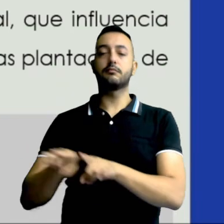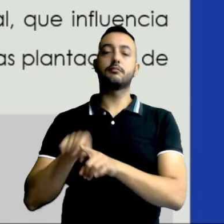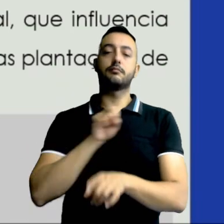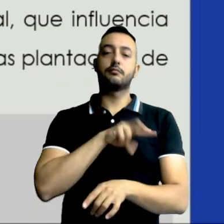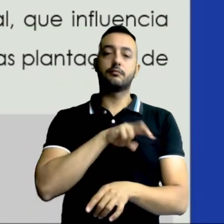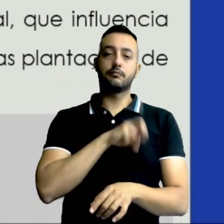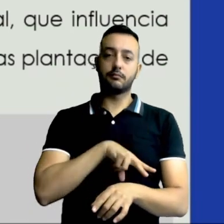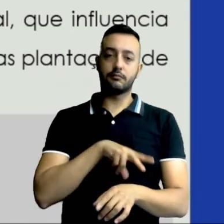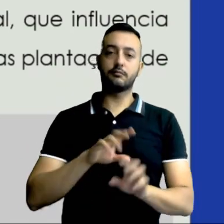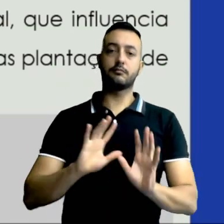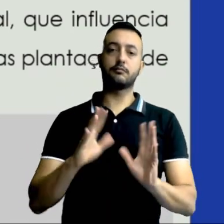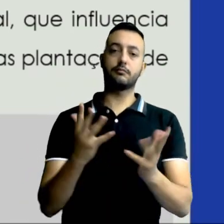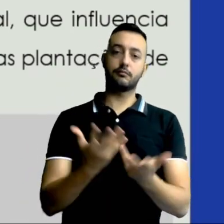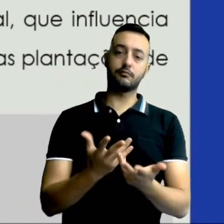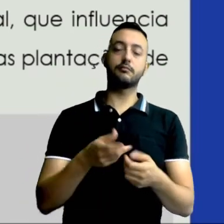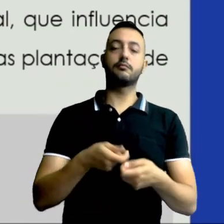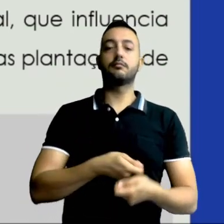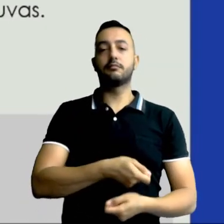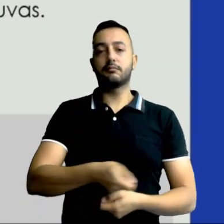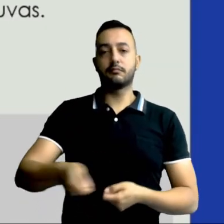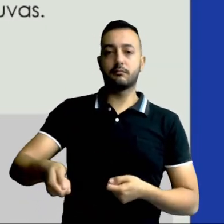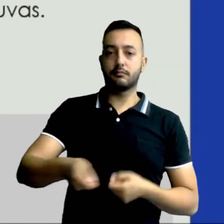de hortifrutigranjeiros